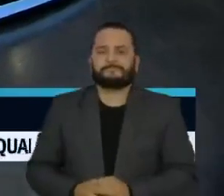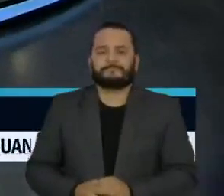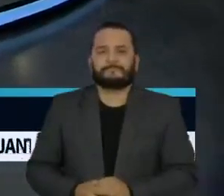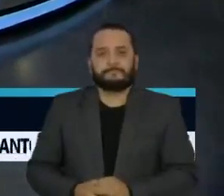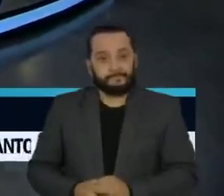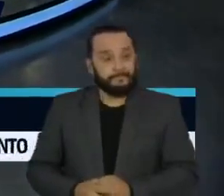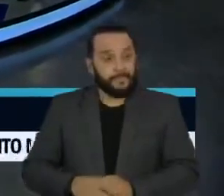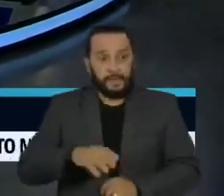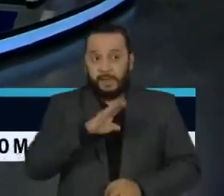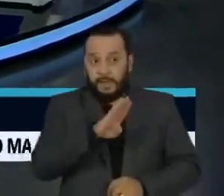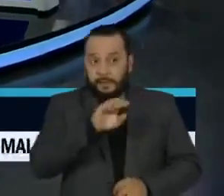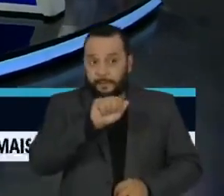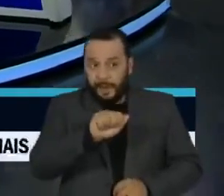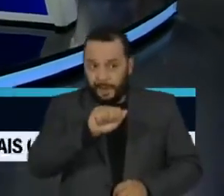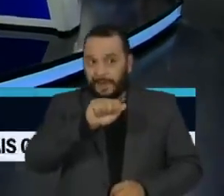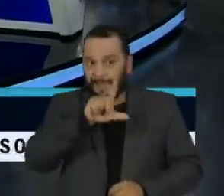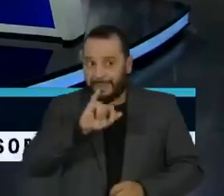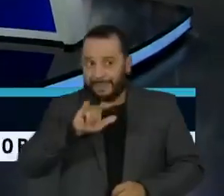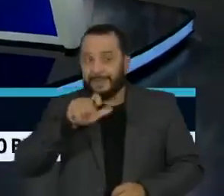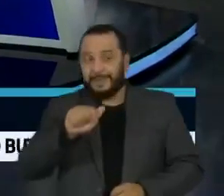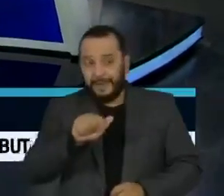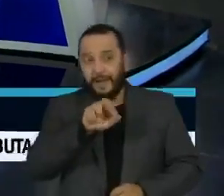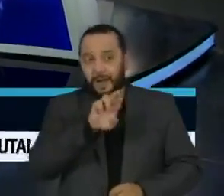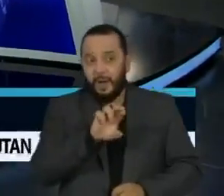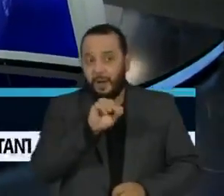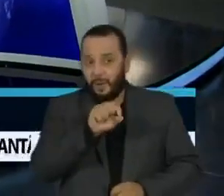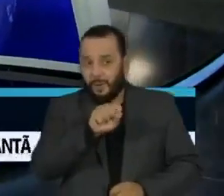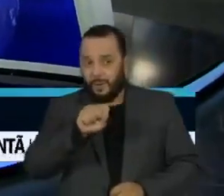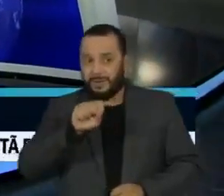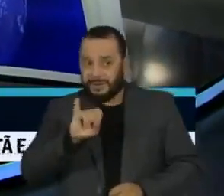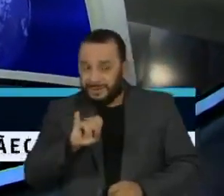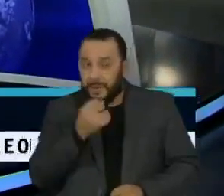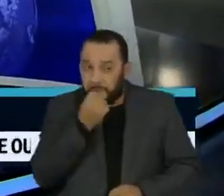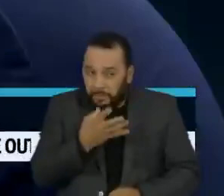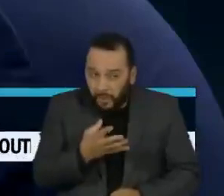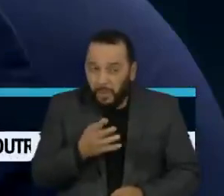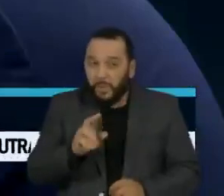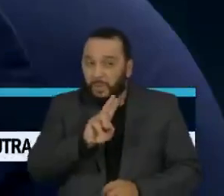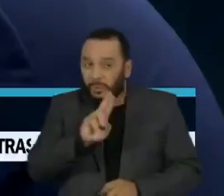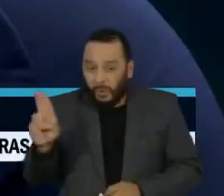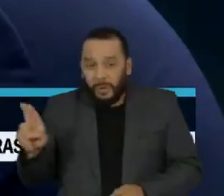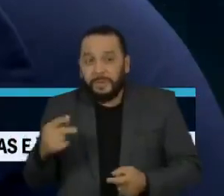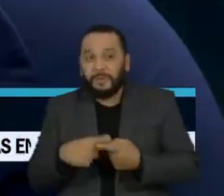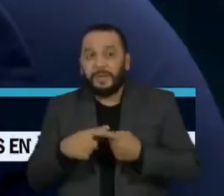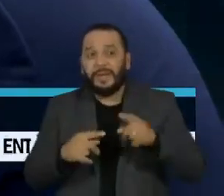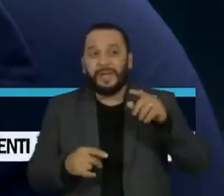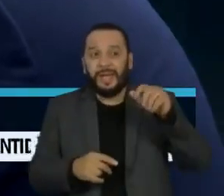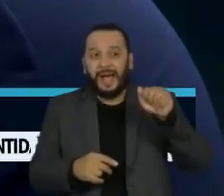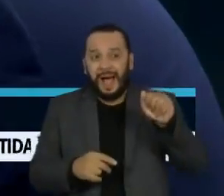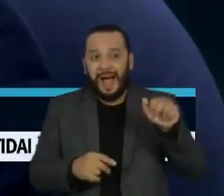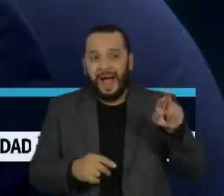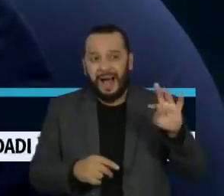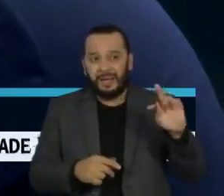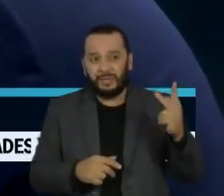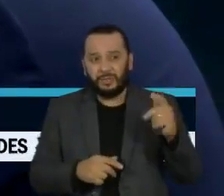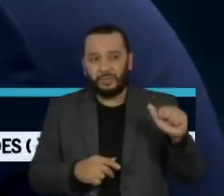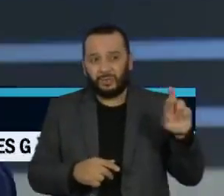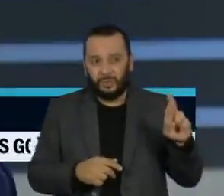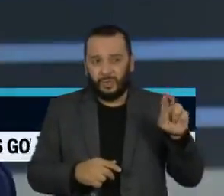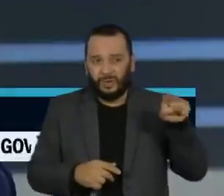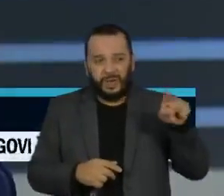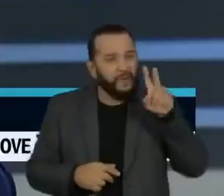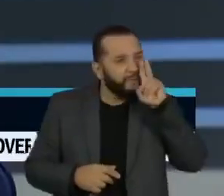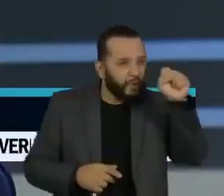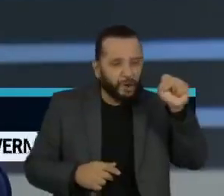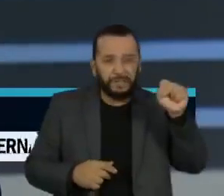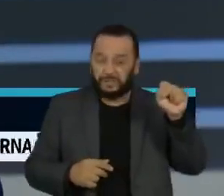a Vila o Baleia Rossi do MDB é um bom nome para competir à altura com Arthur Lira que o nome forte no centrão É parece que sim